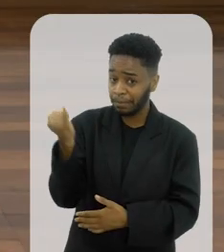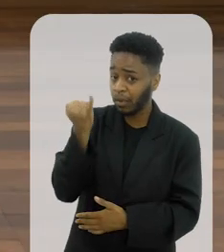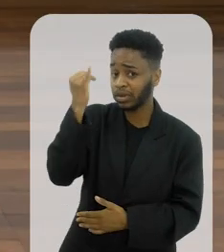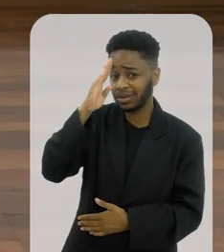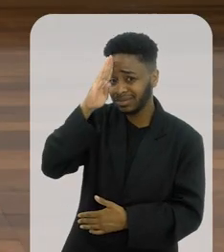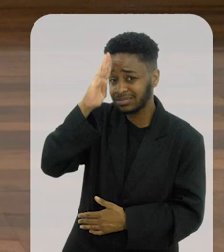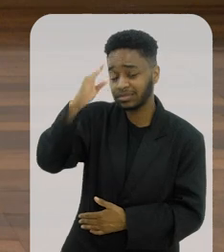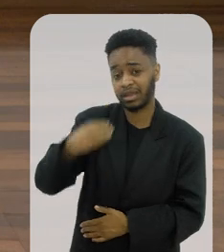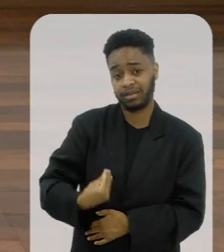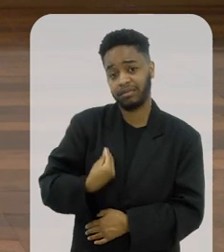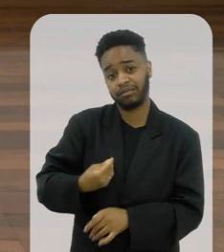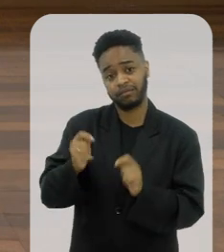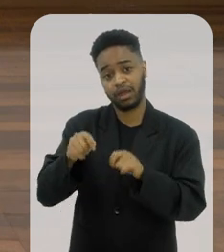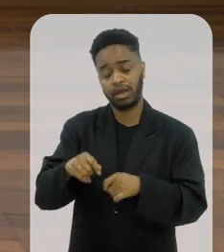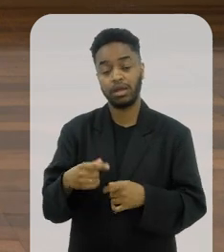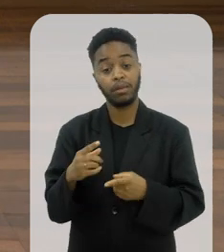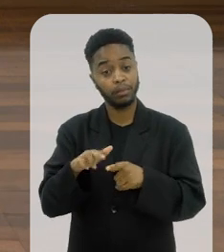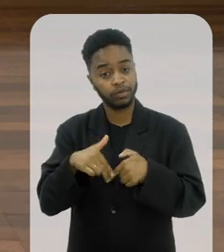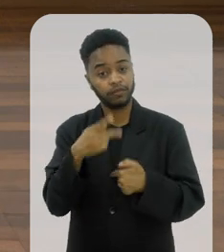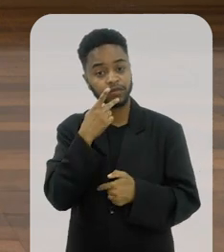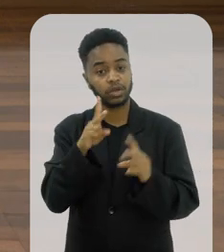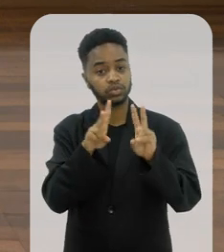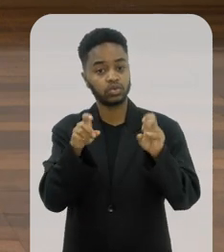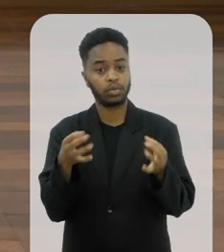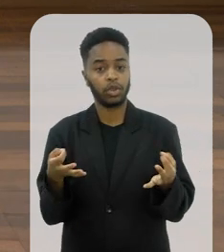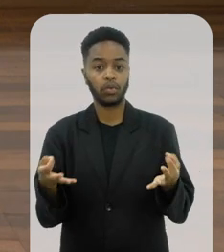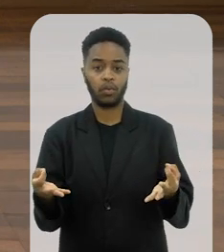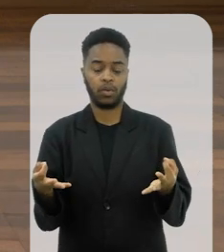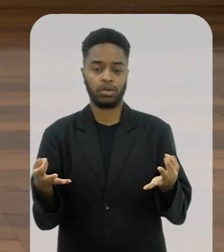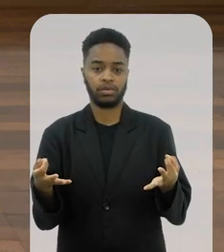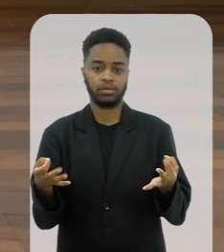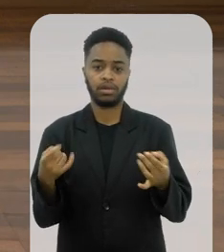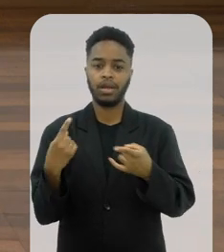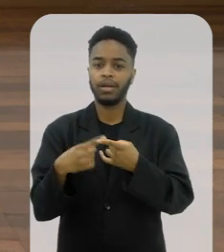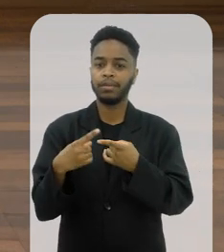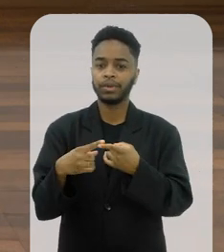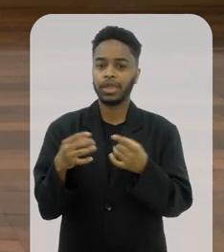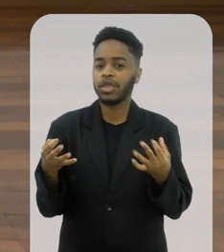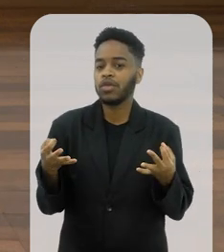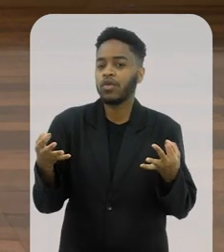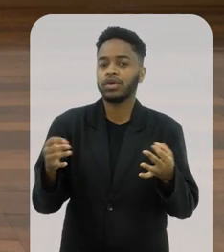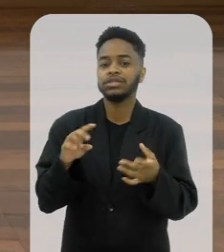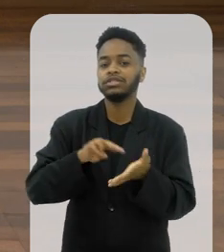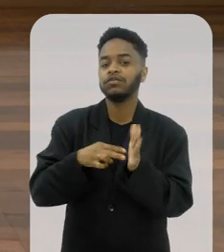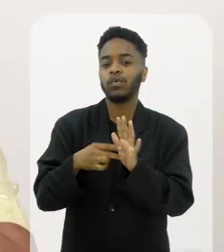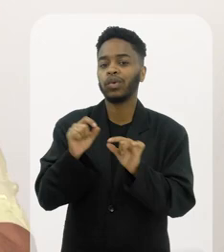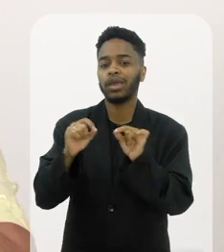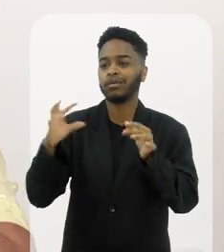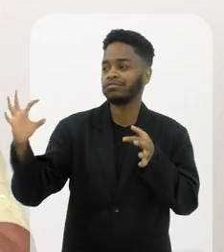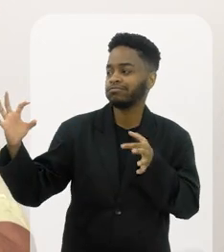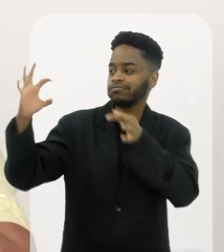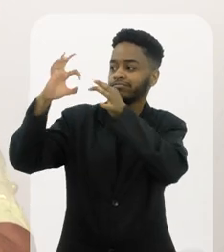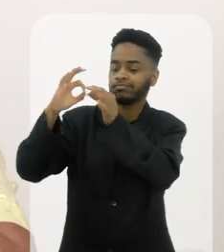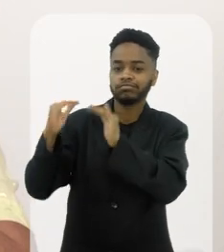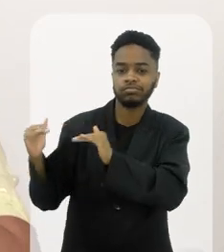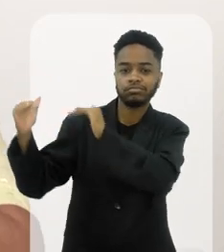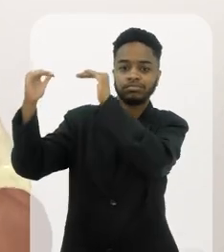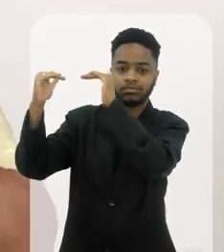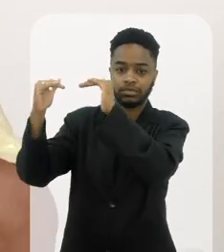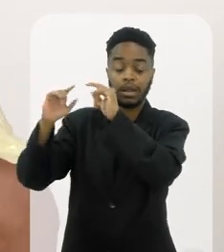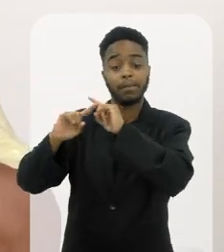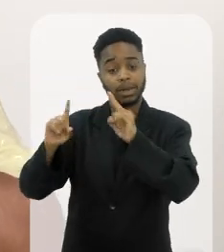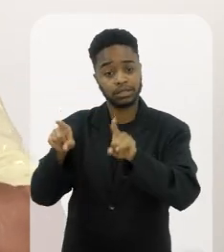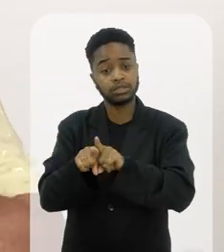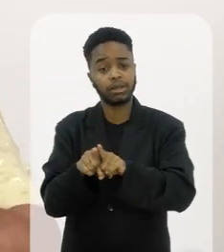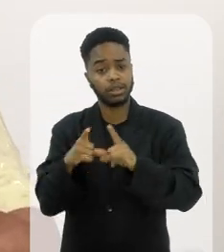Então, é vital. Então a gente precisa, por isso que a gente fala tanto de yoga, né? Mas esse nosso yoga, essa nossa ligação com o Supremo. Mas